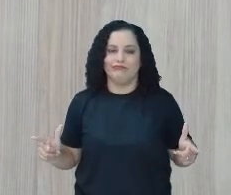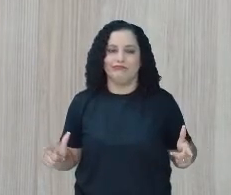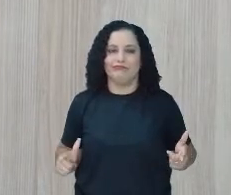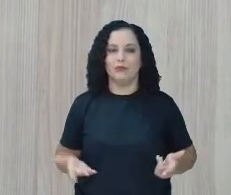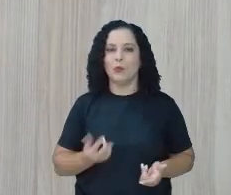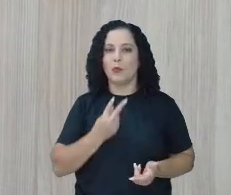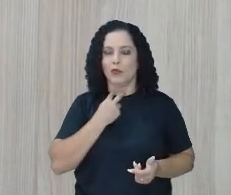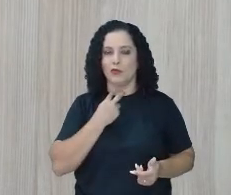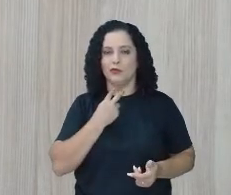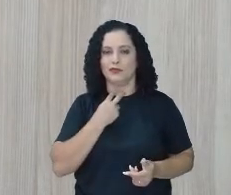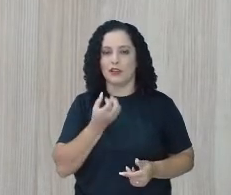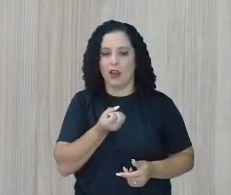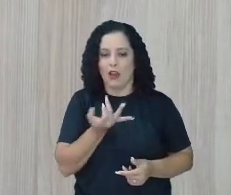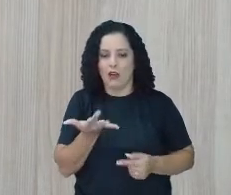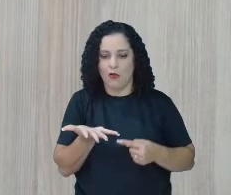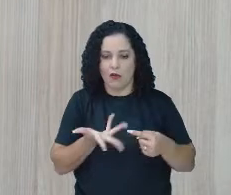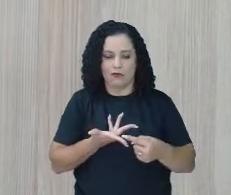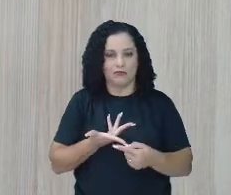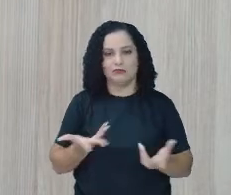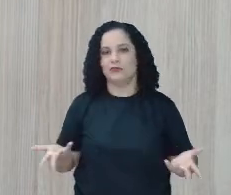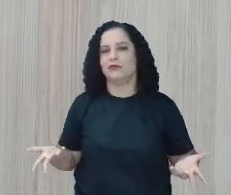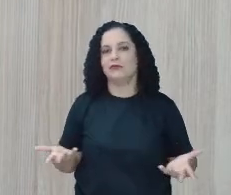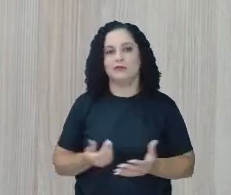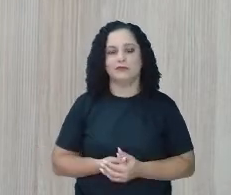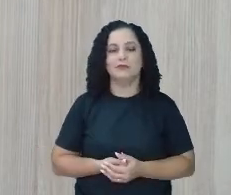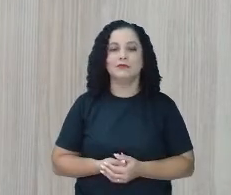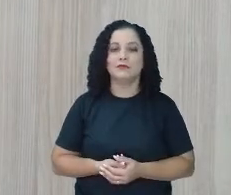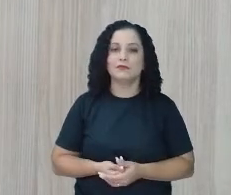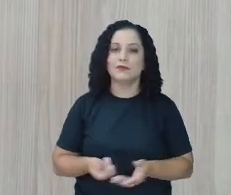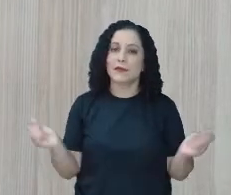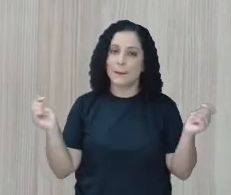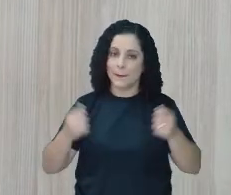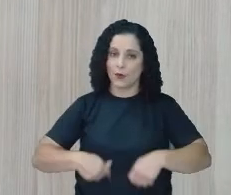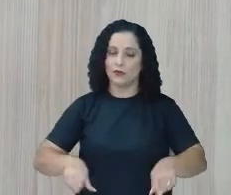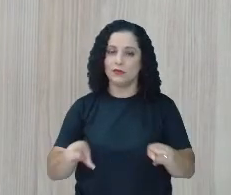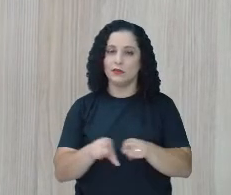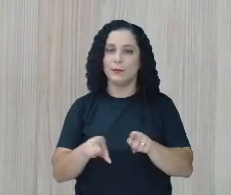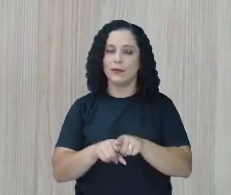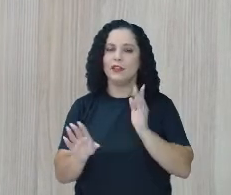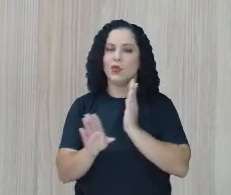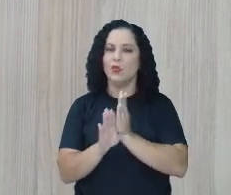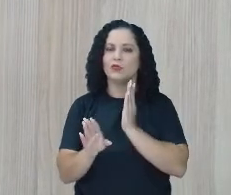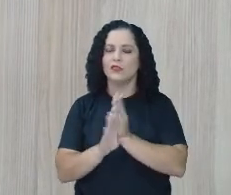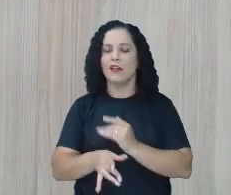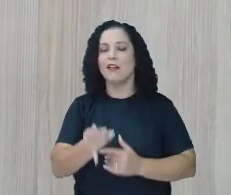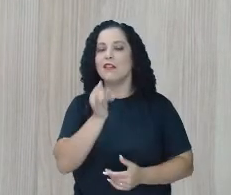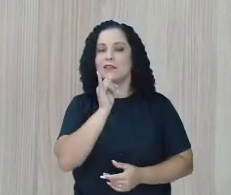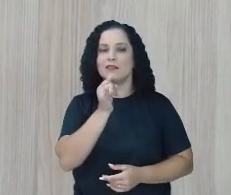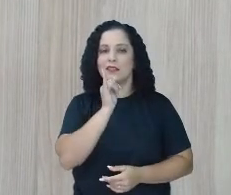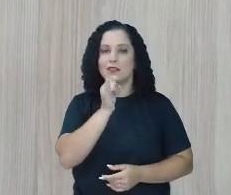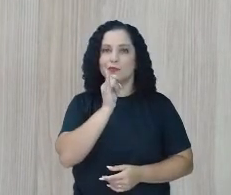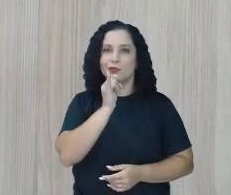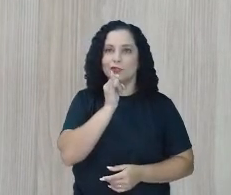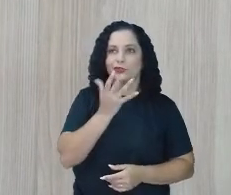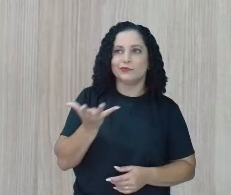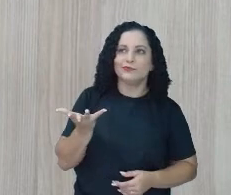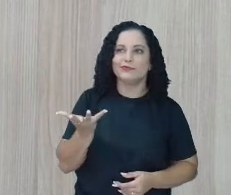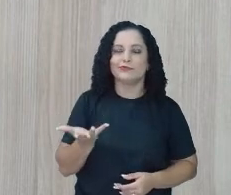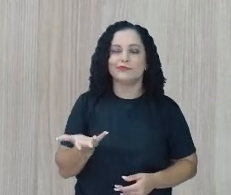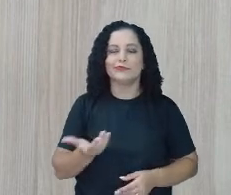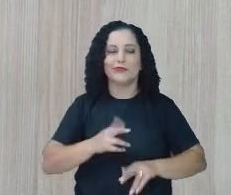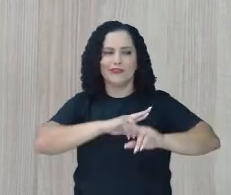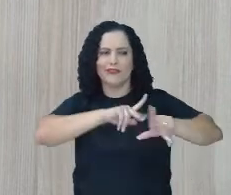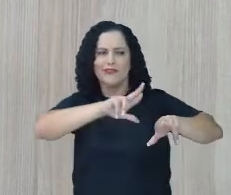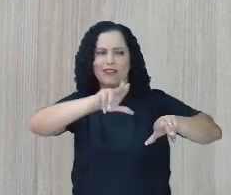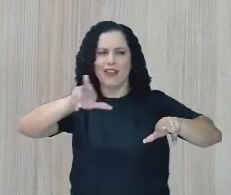produto desses valores, tá bom? A gente pode encontrar exemplos também de sólidos geométricos que não